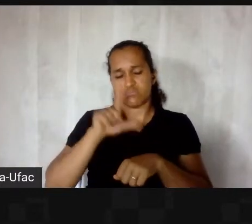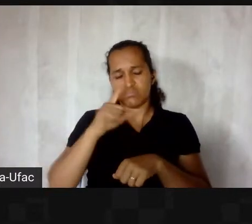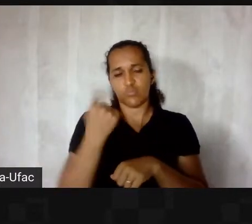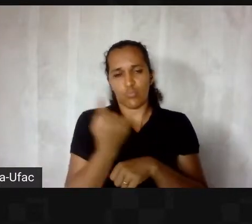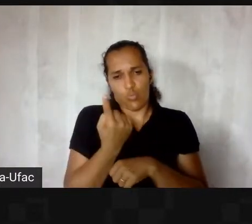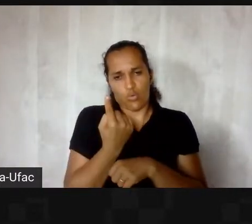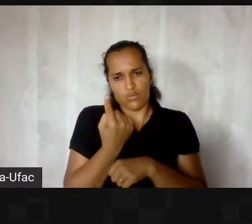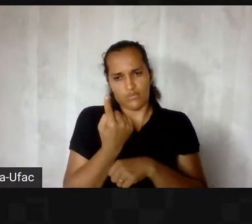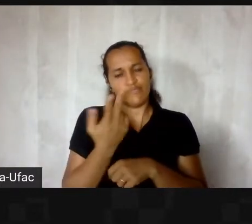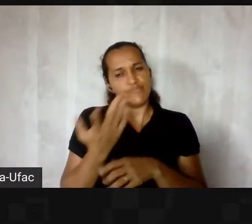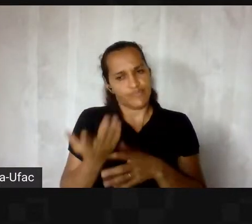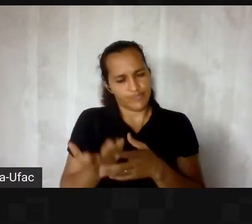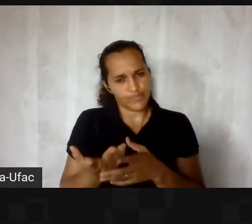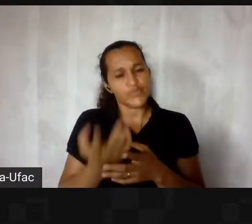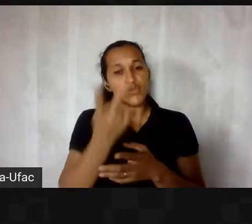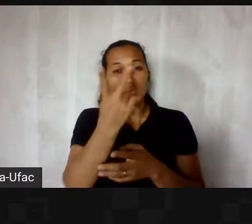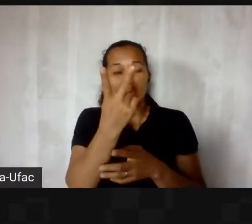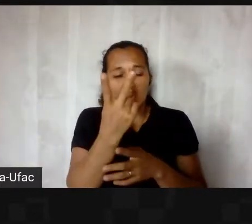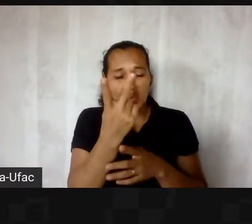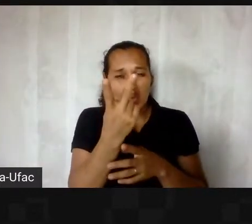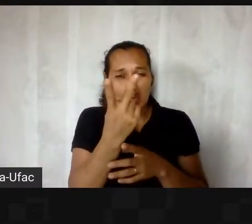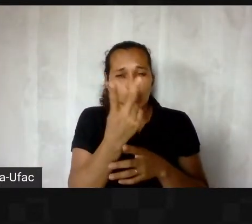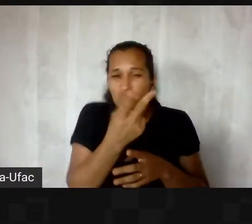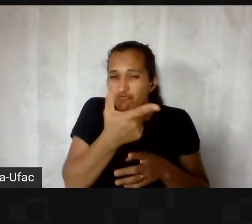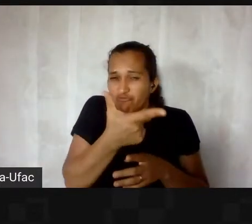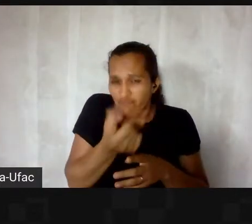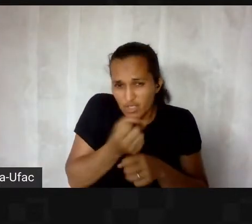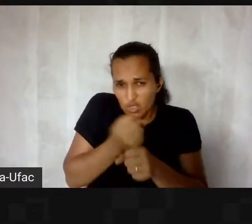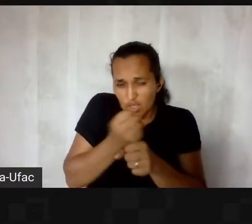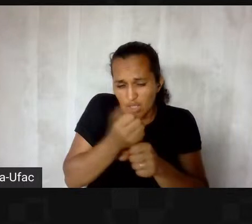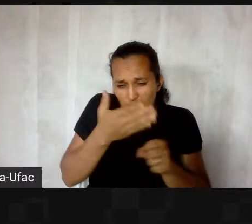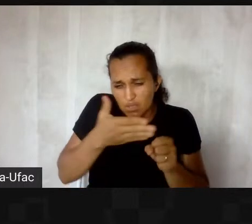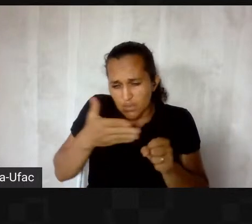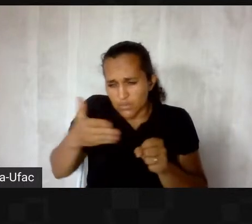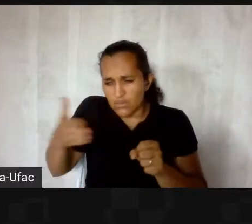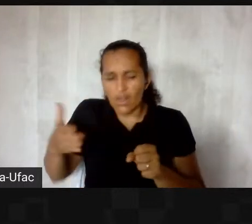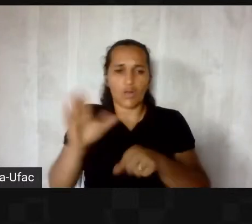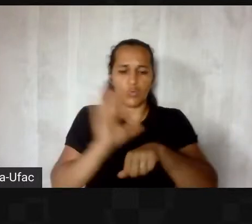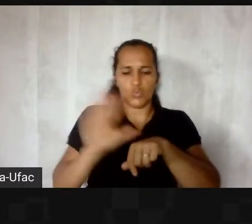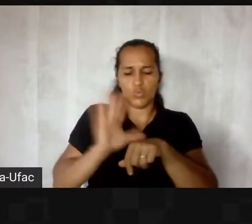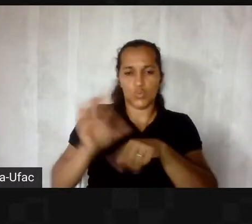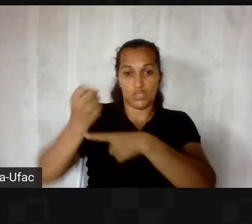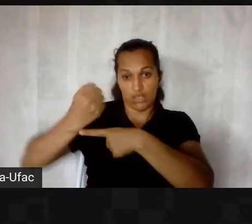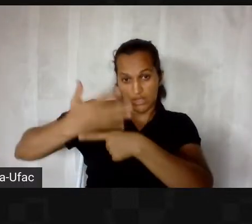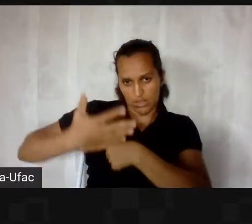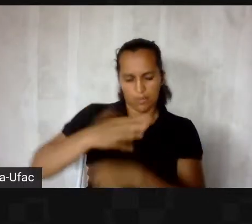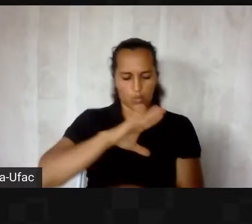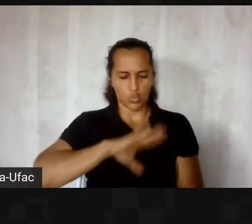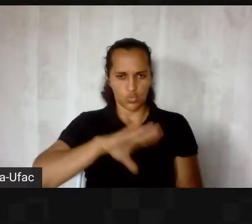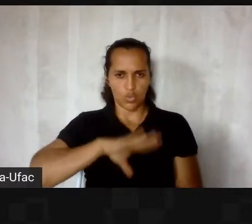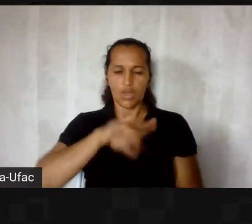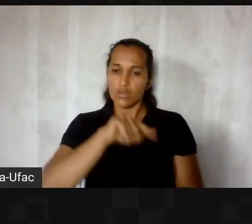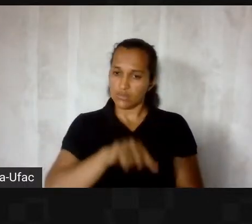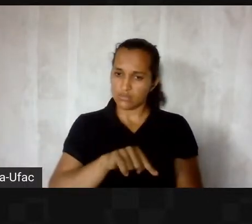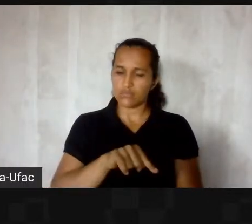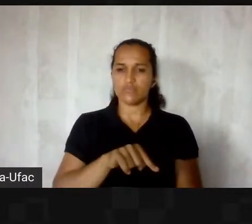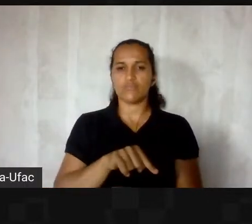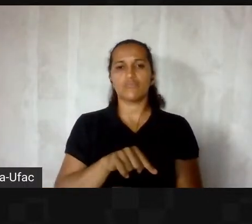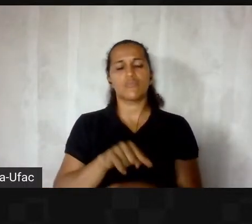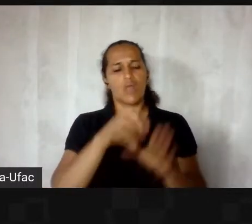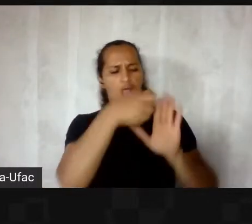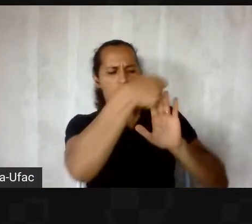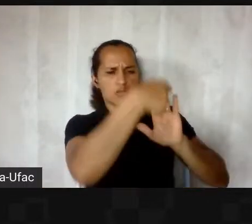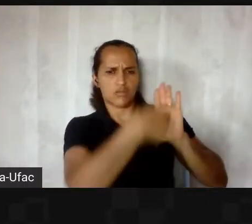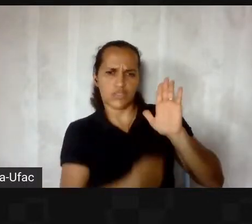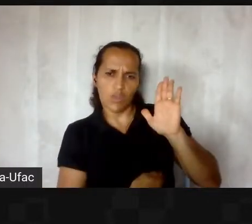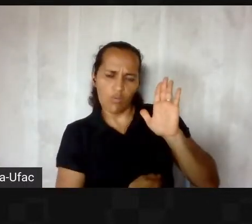Então, durante duas décadas, mais ou menos, Letras ofereceu curso de extensão em português, sobretudo redação para